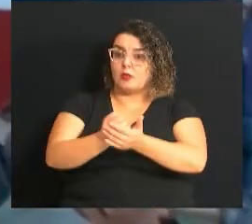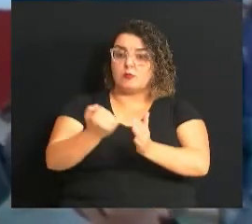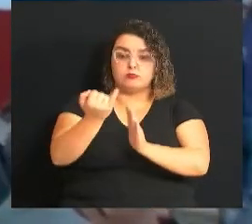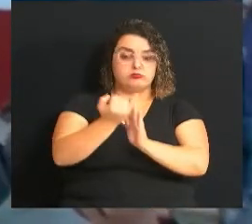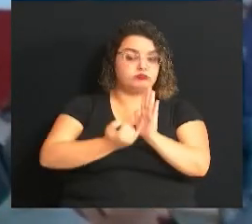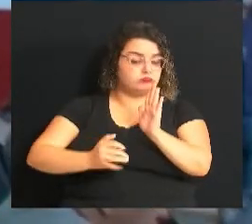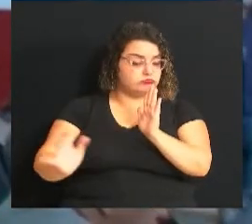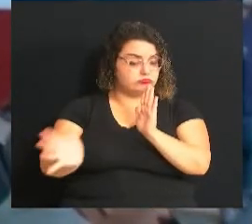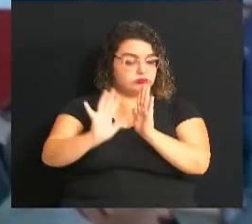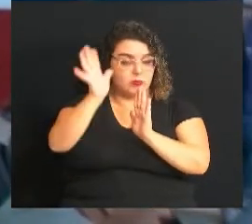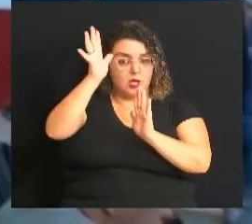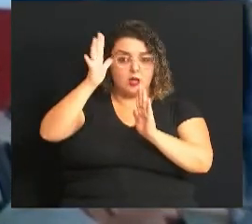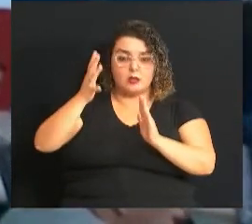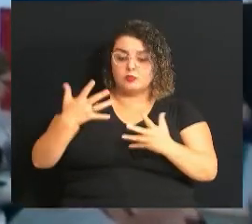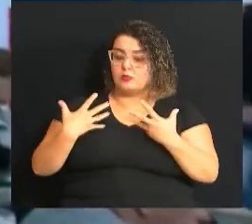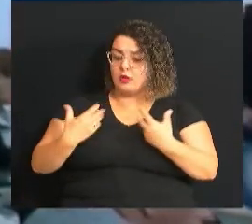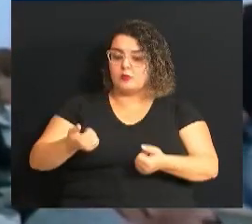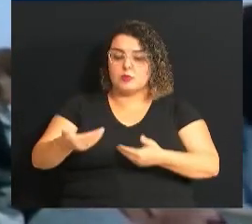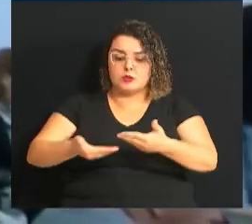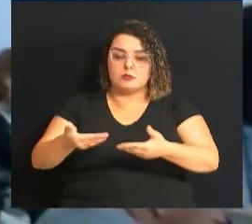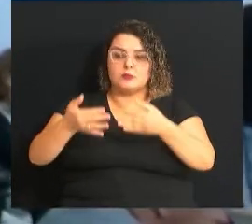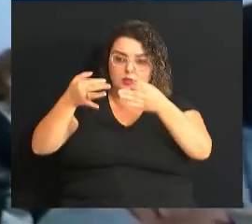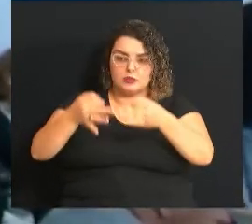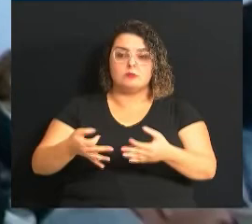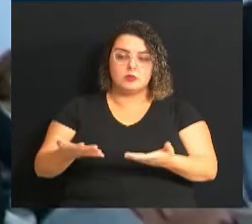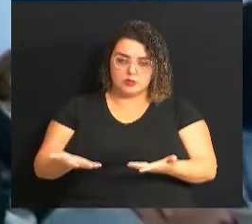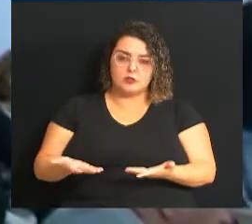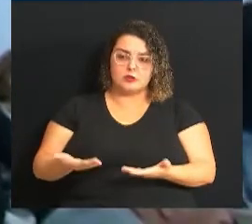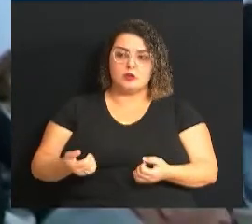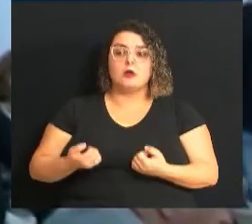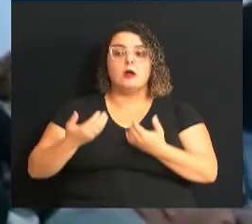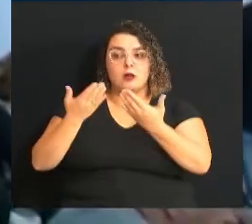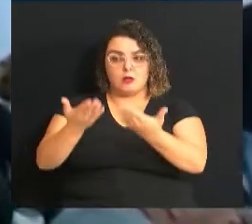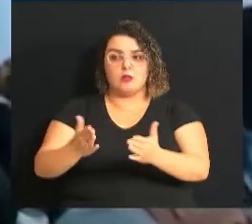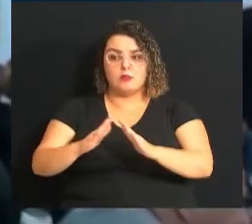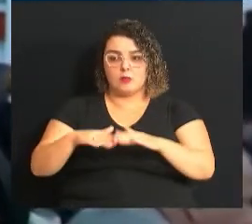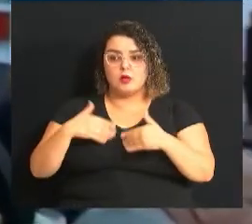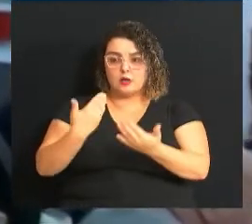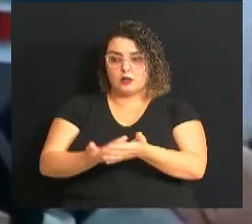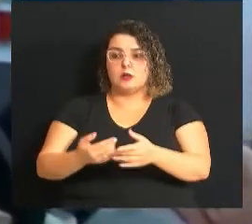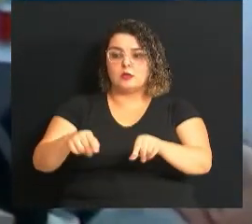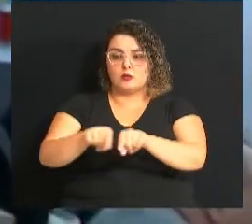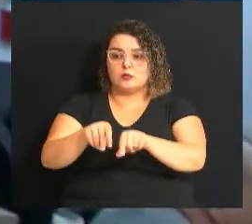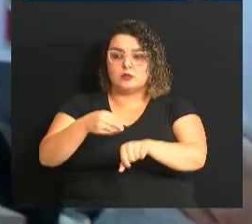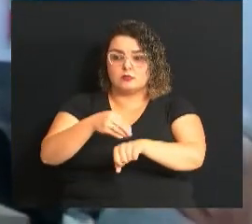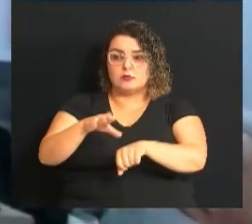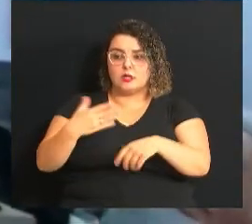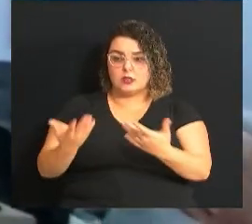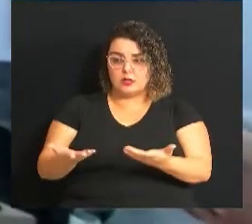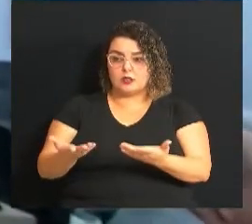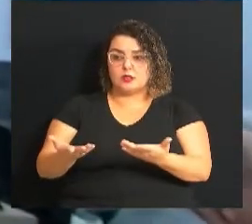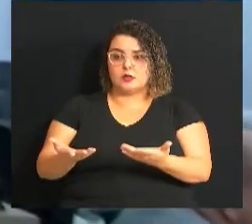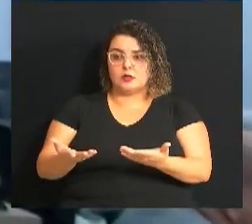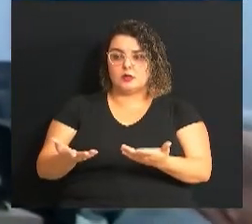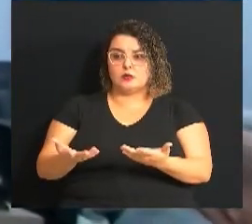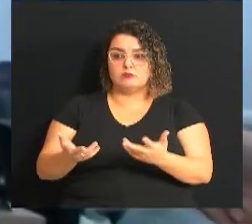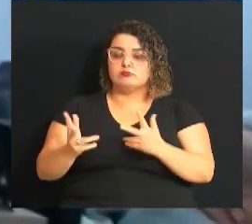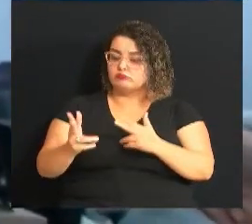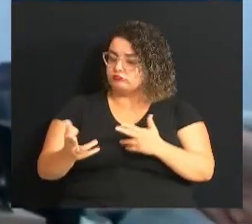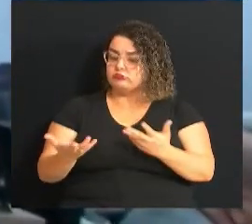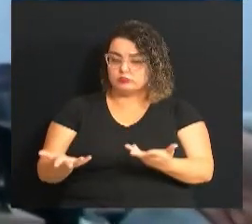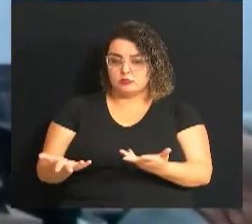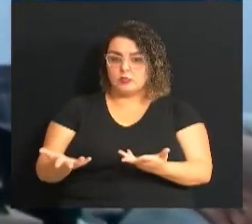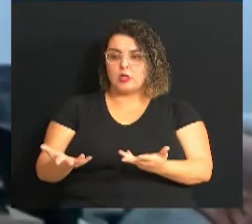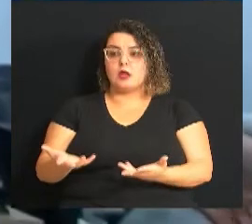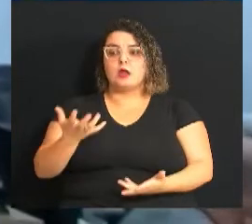não recebeu um tratamento adequado. Então eu apresentei esse requerimento, como também a indicação, praticamente no mesmo sentido. Eu quero